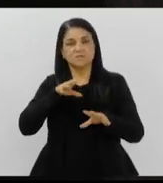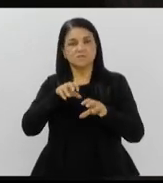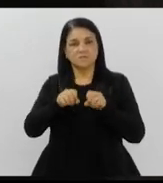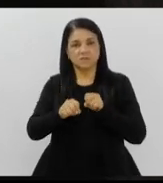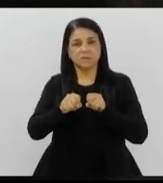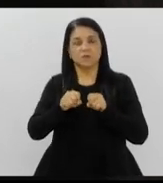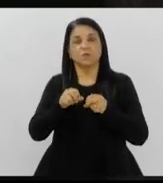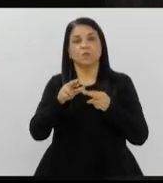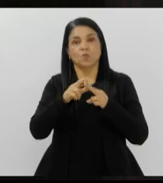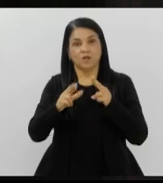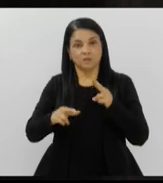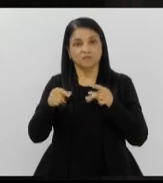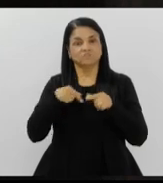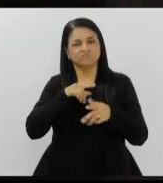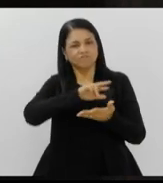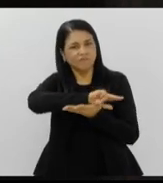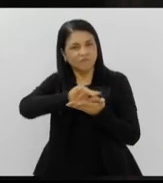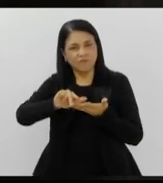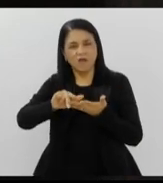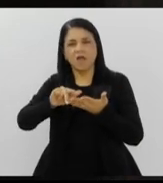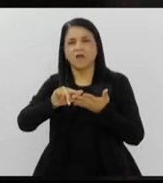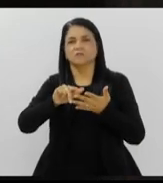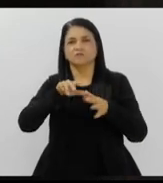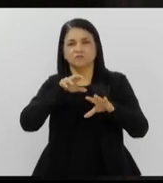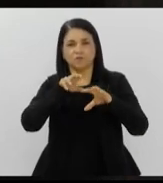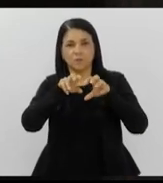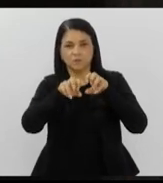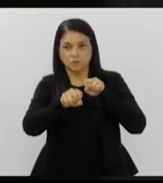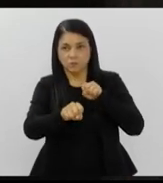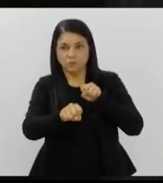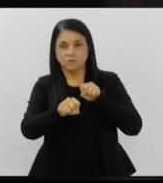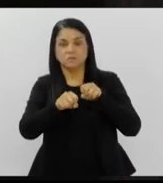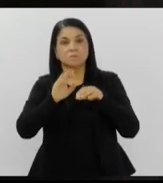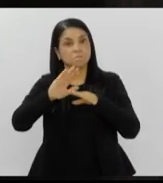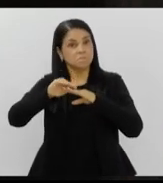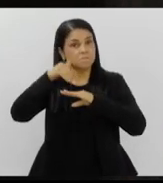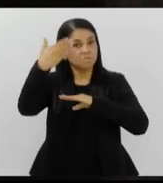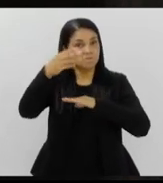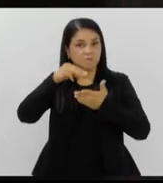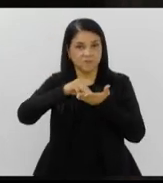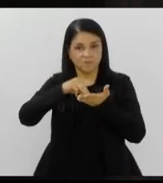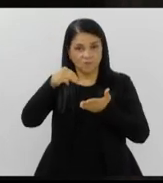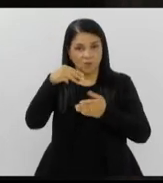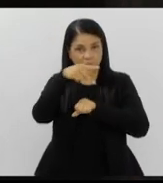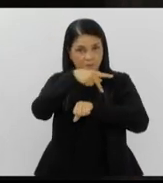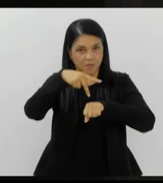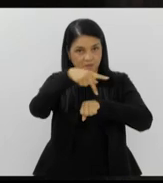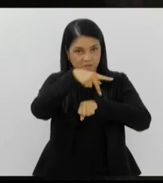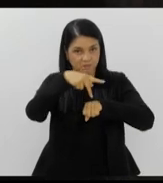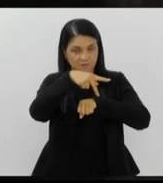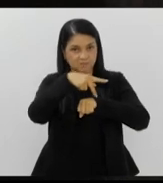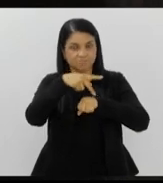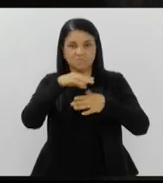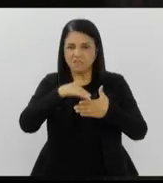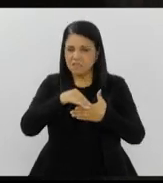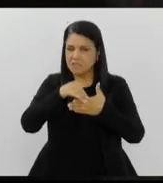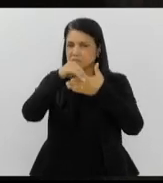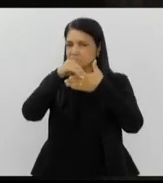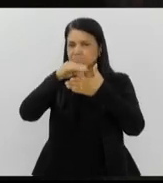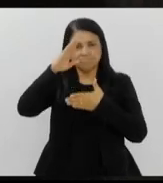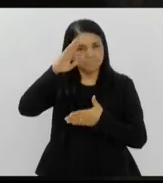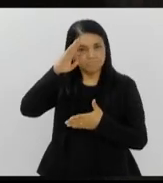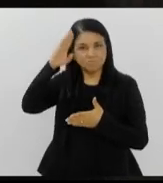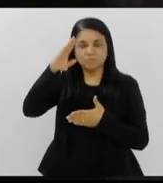diversas especializações, tem um mestrado fora do Brasil e é, sem dúvida, uma das maiores lideranças da